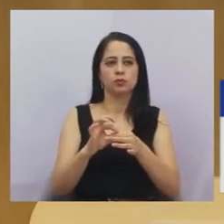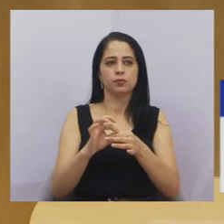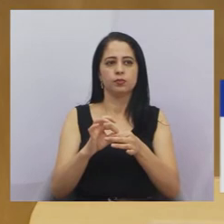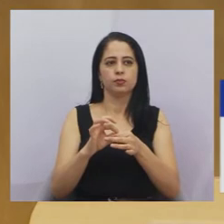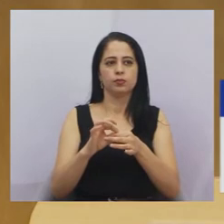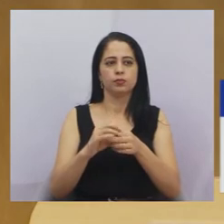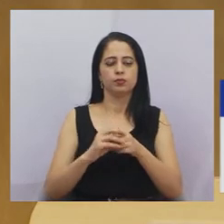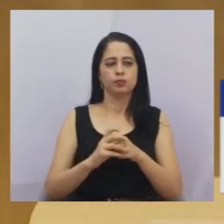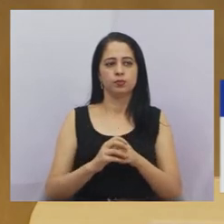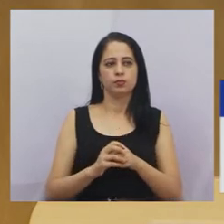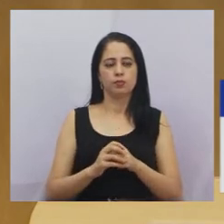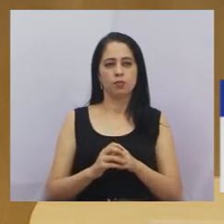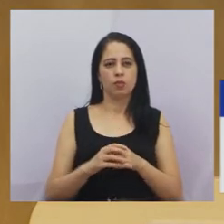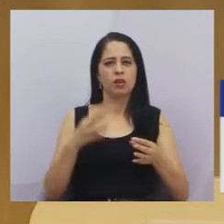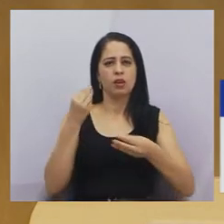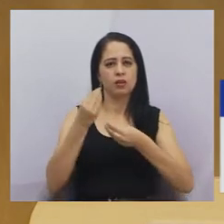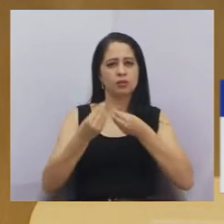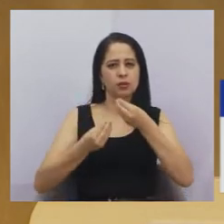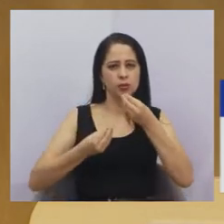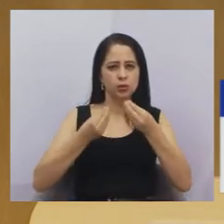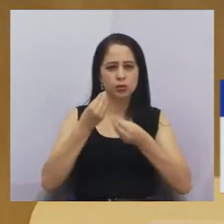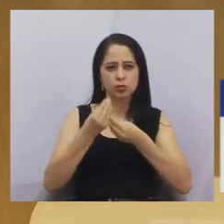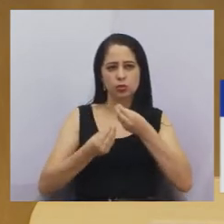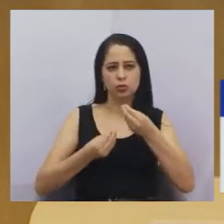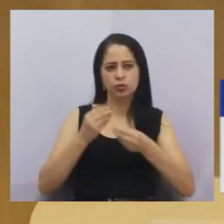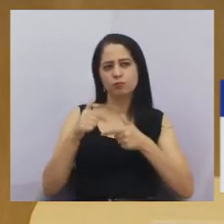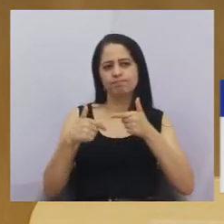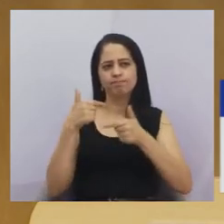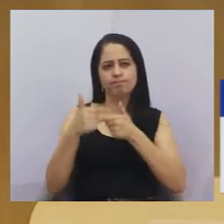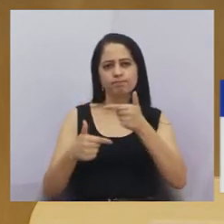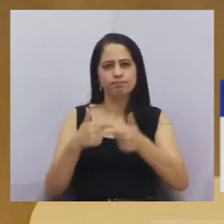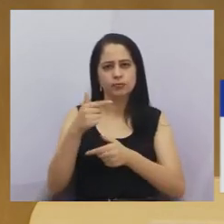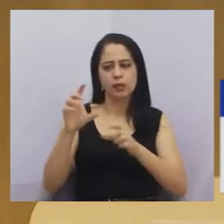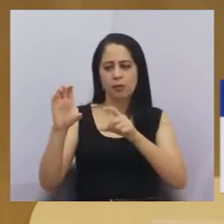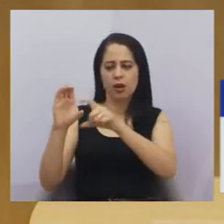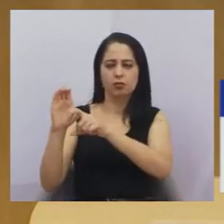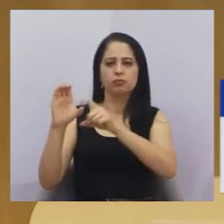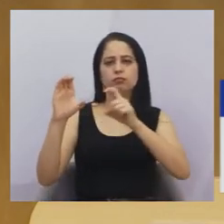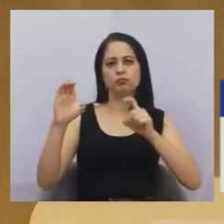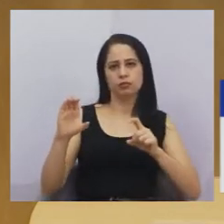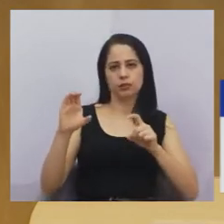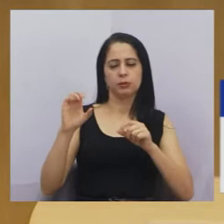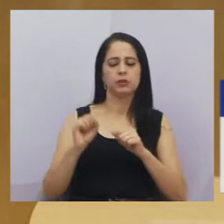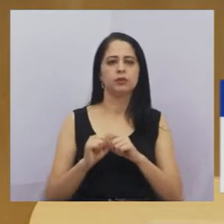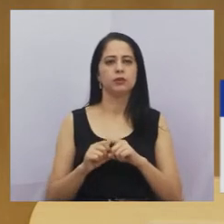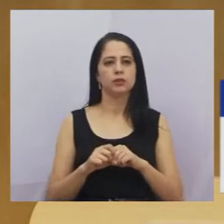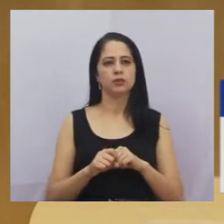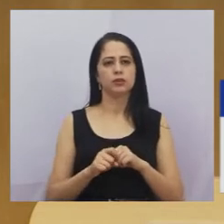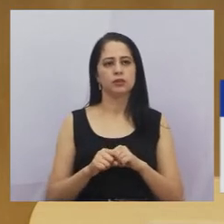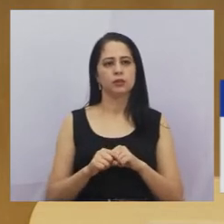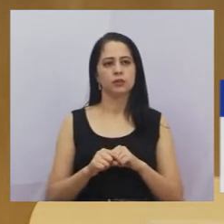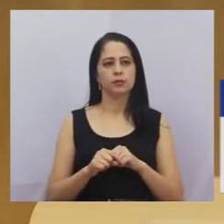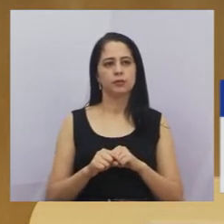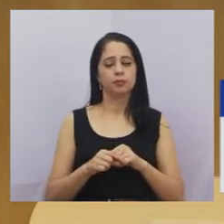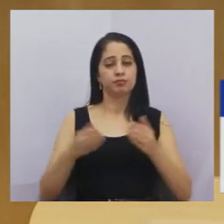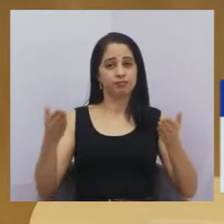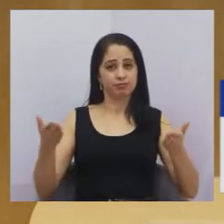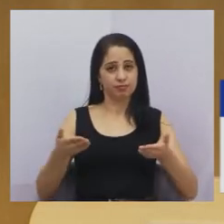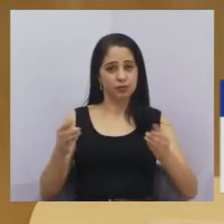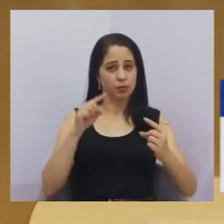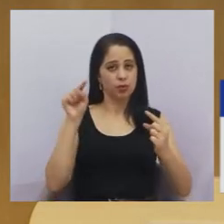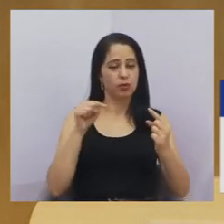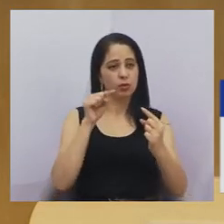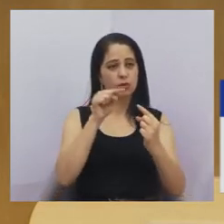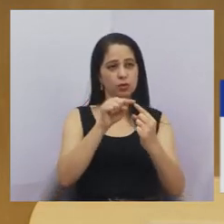Ter uma ação mais independente, oportunidade que será novamente discutida por essa casa. Nesse sentido,